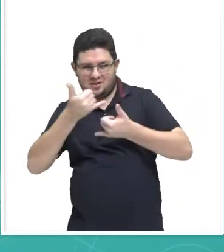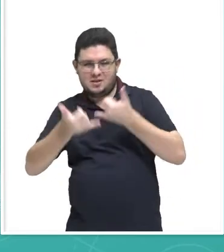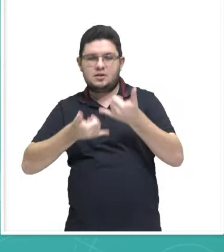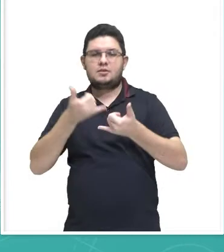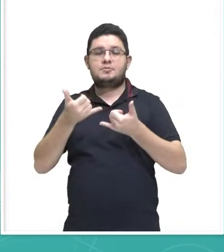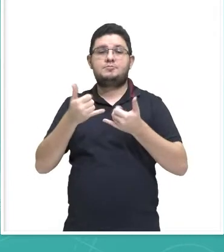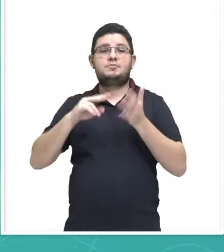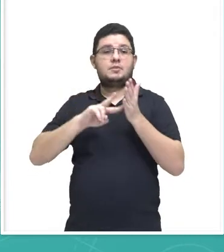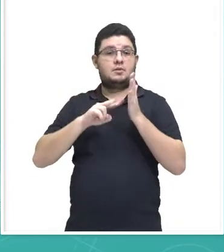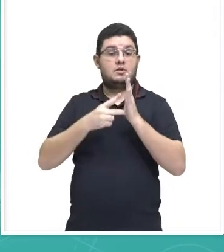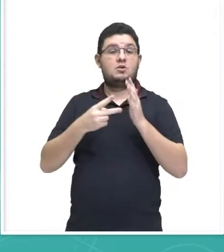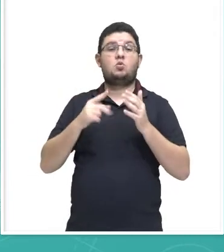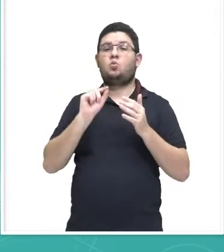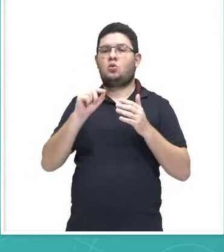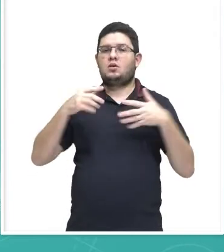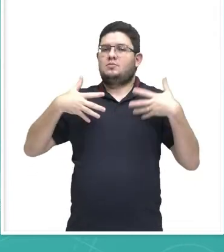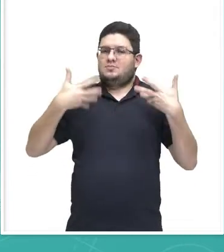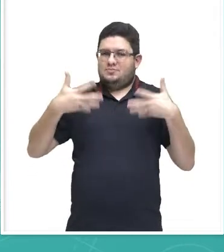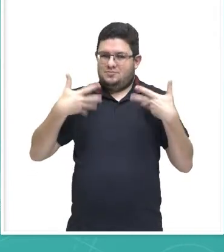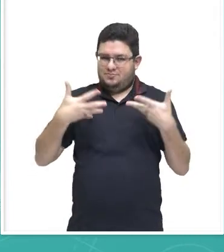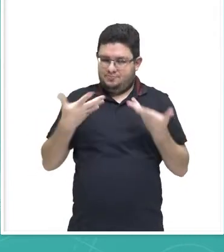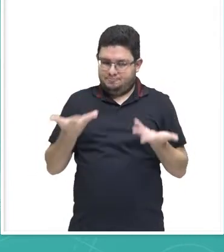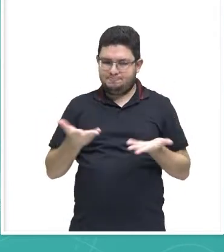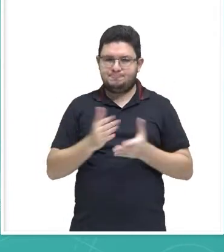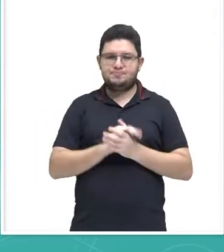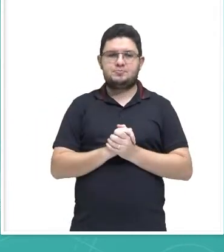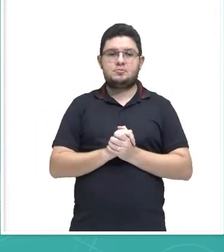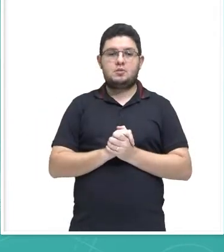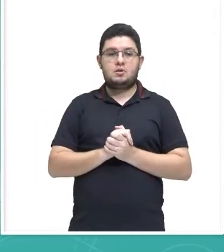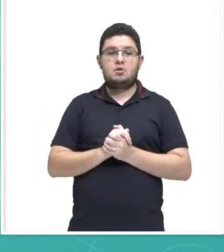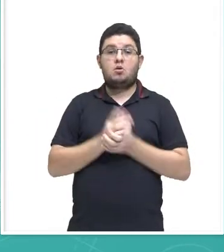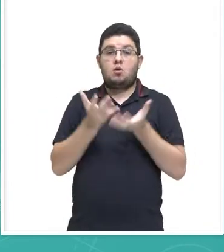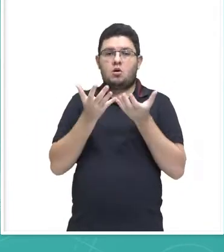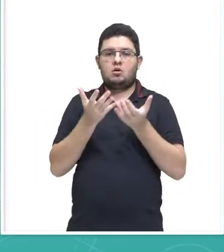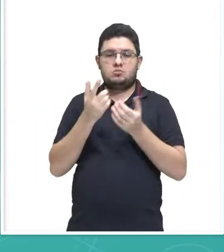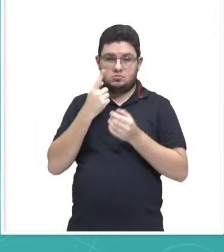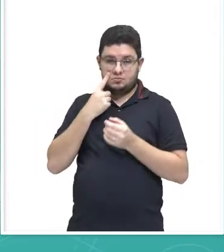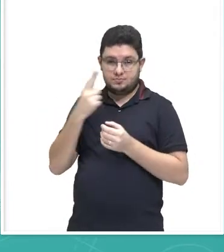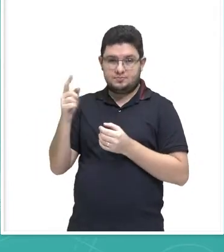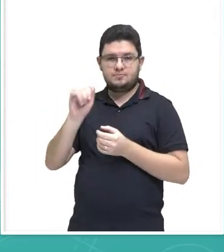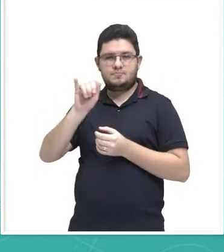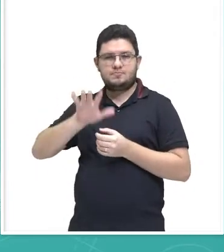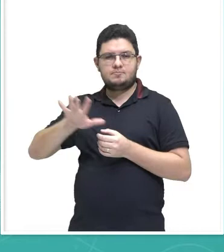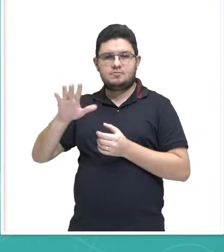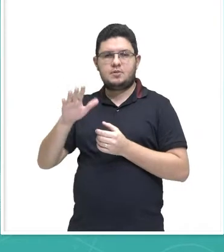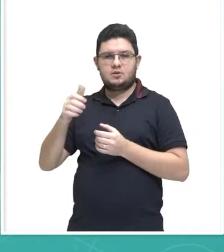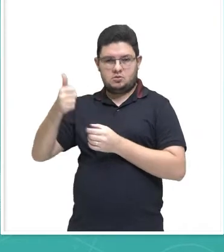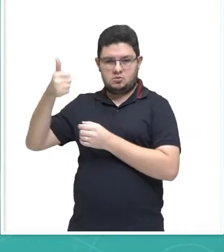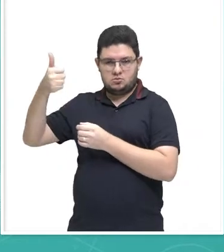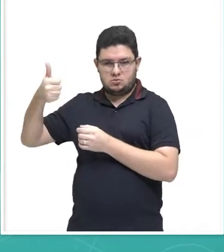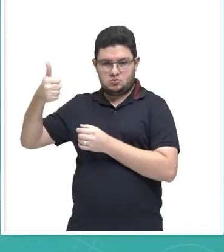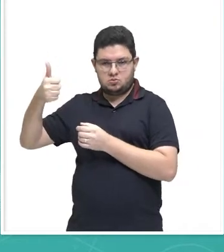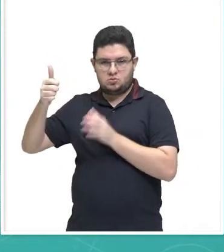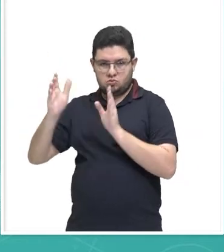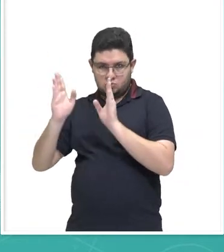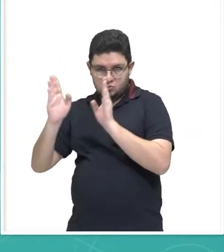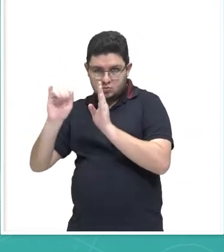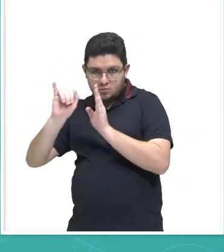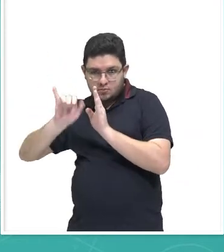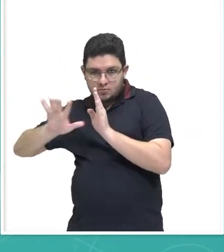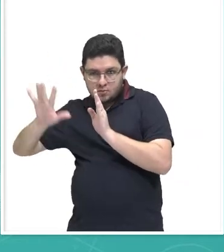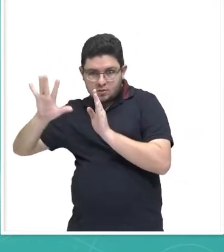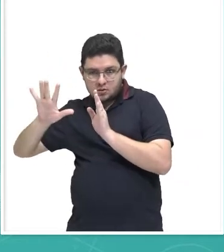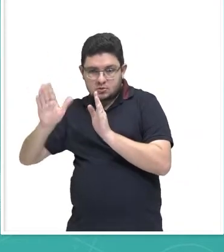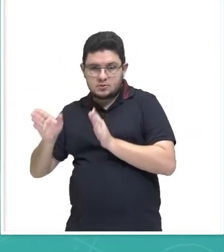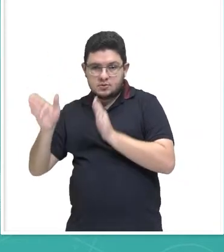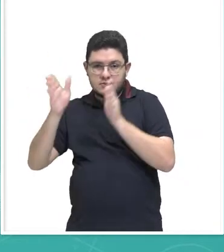diversão. E aí eu quero que vocês observem essas 3 imagens que estão ilustrando aí o jogo. Nós